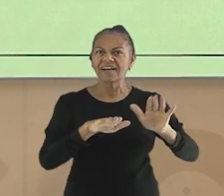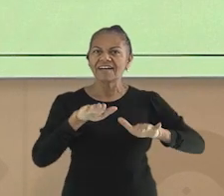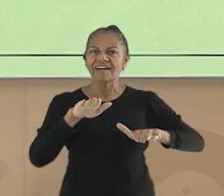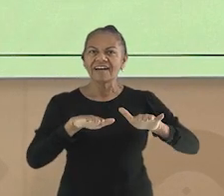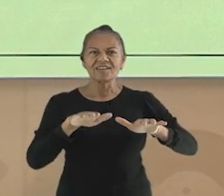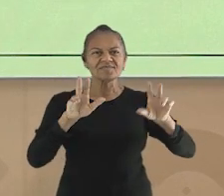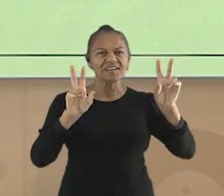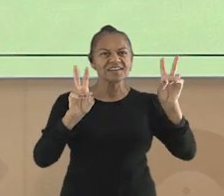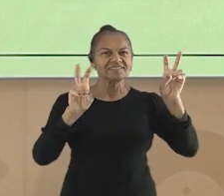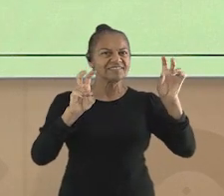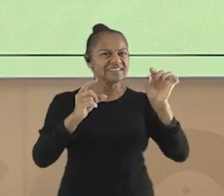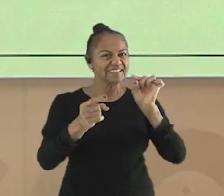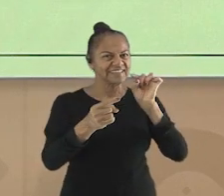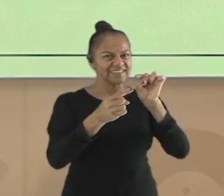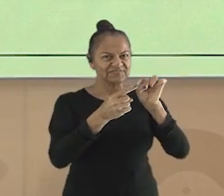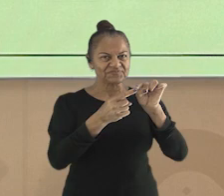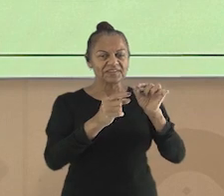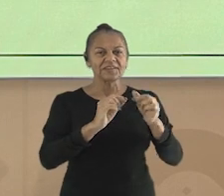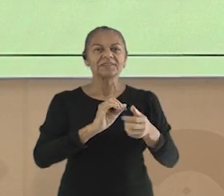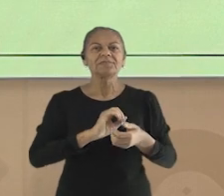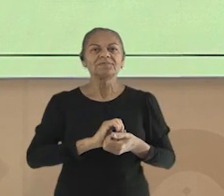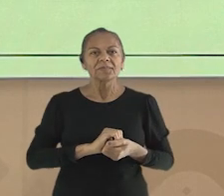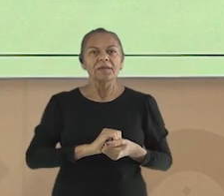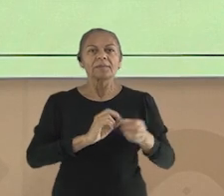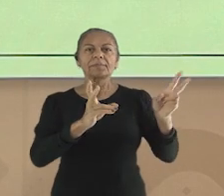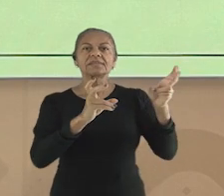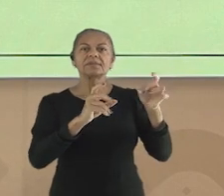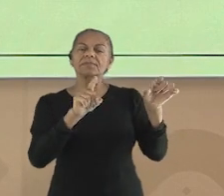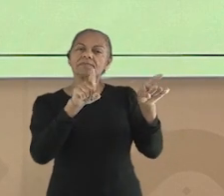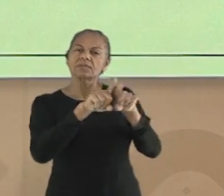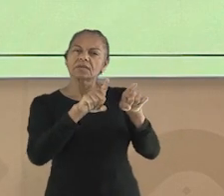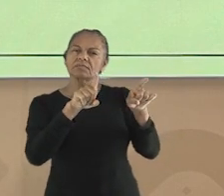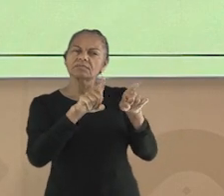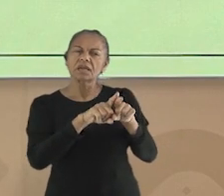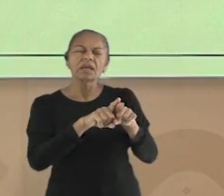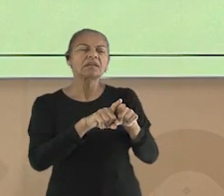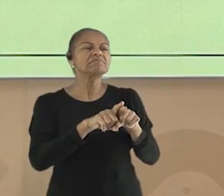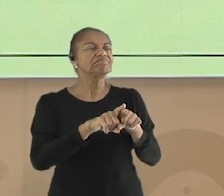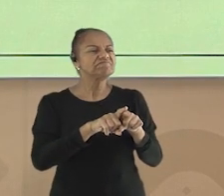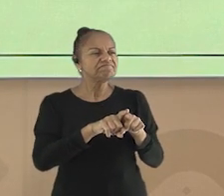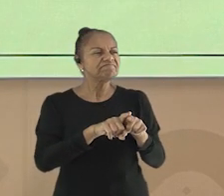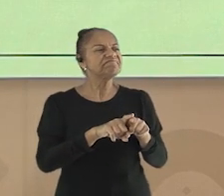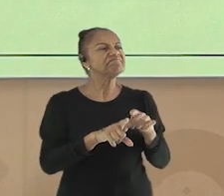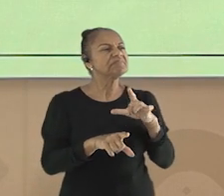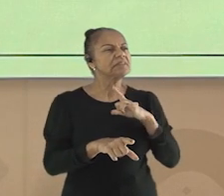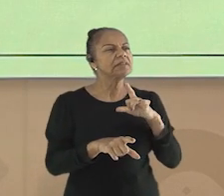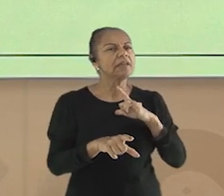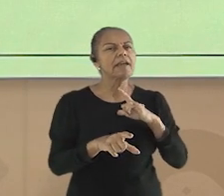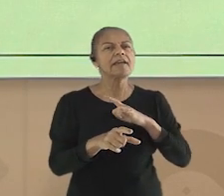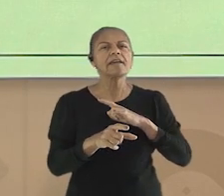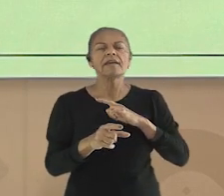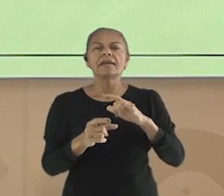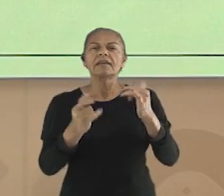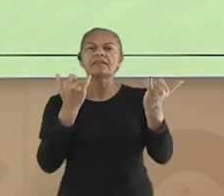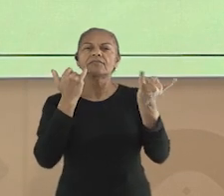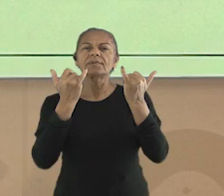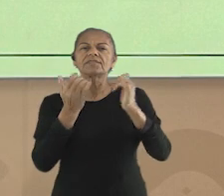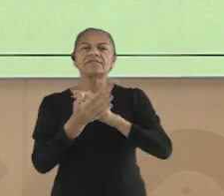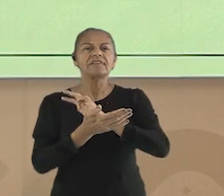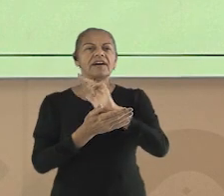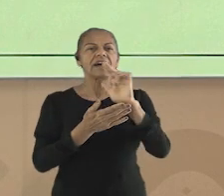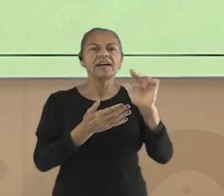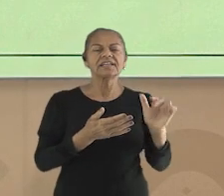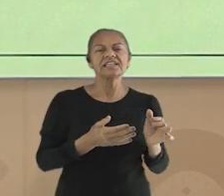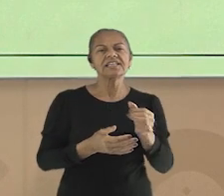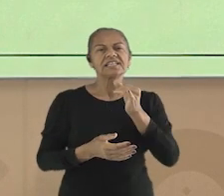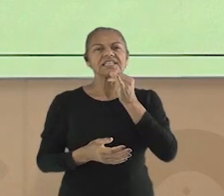que são informações sobre um determinado assunto. E vimos que através das tabelas obtemos muitas